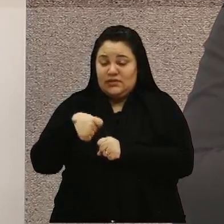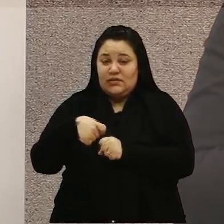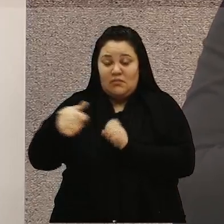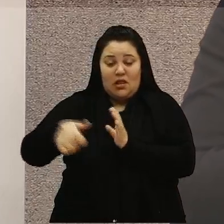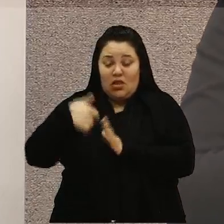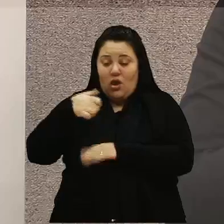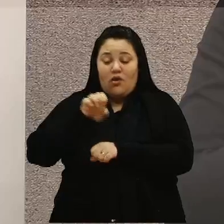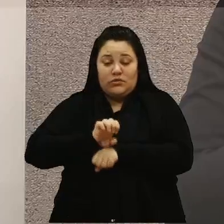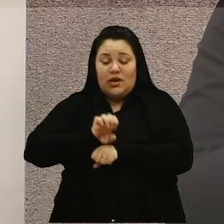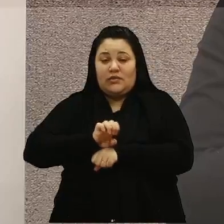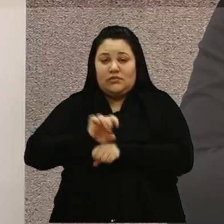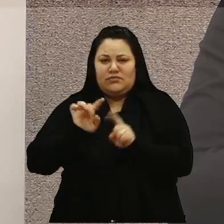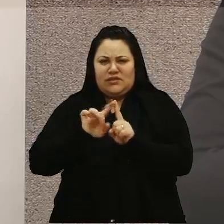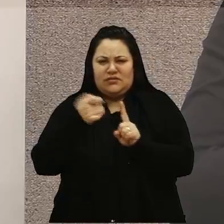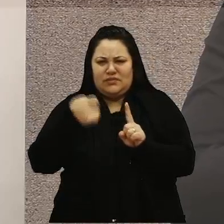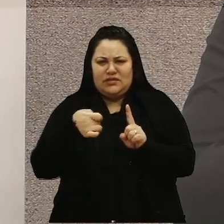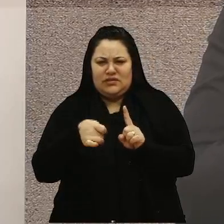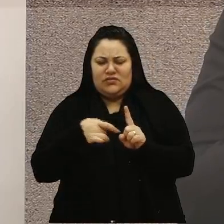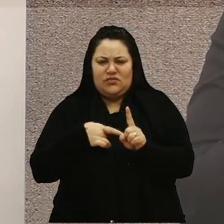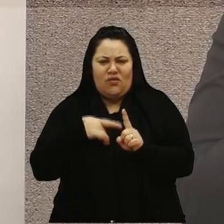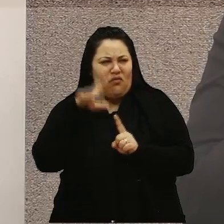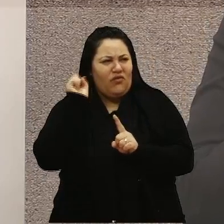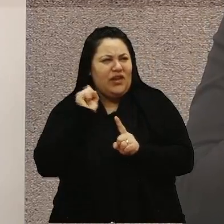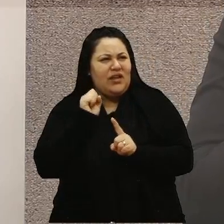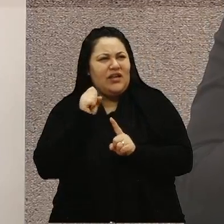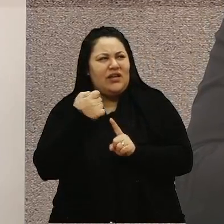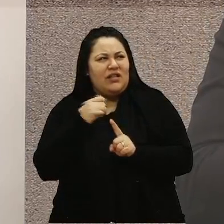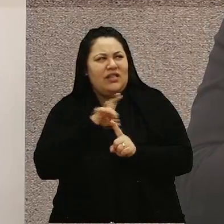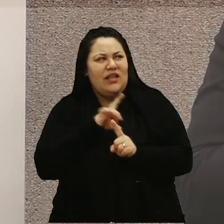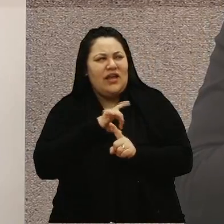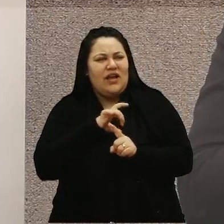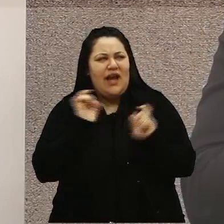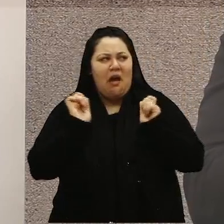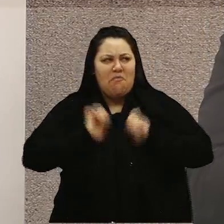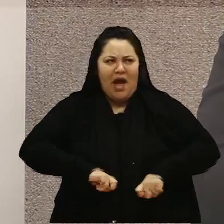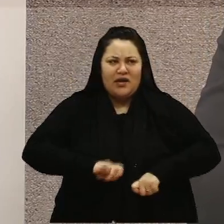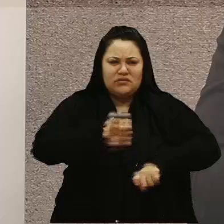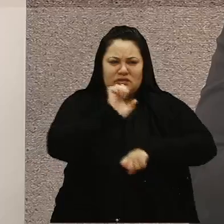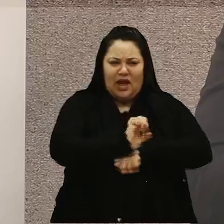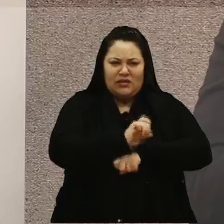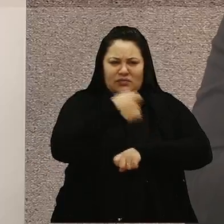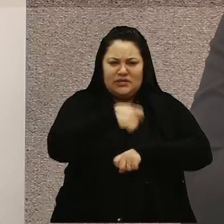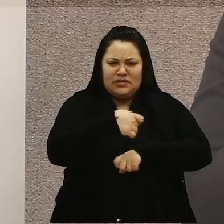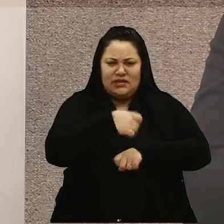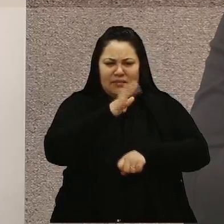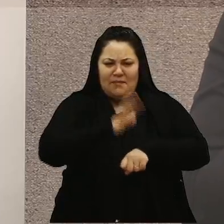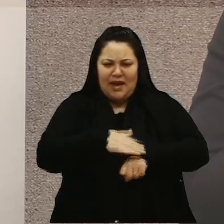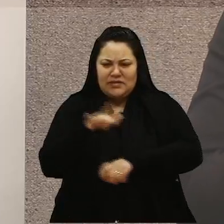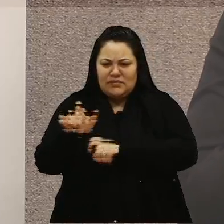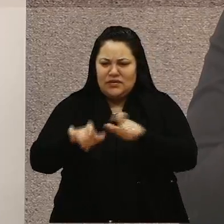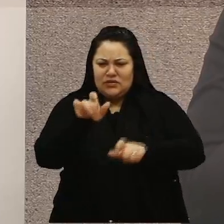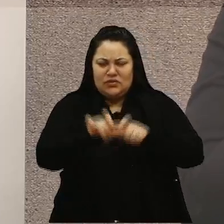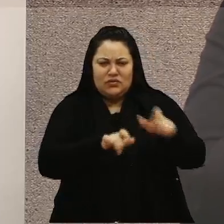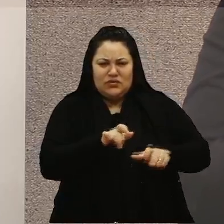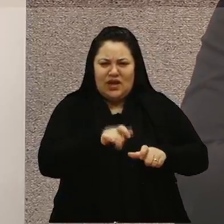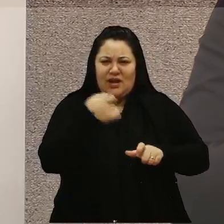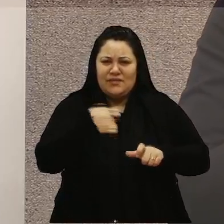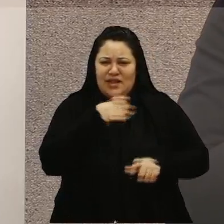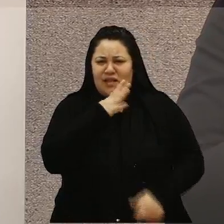tem que colocar mais gente para dentro do Estado. A gente tem que tornar o processo cada vez mais redundante, burocrático,